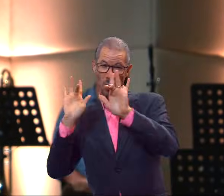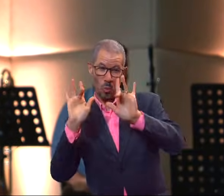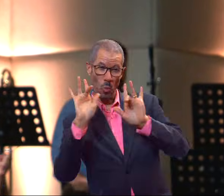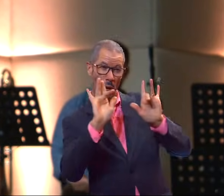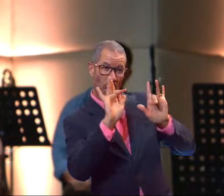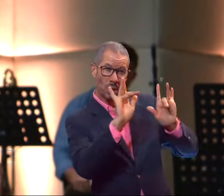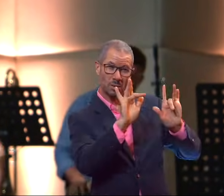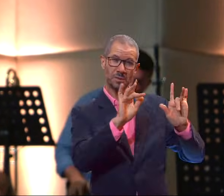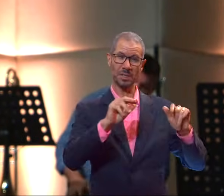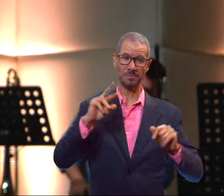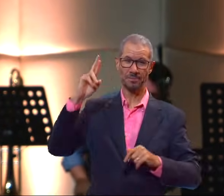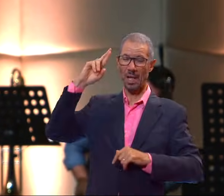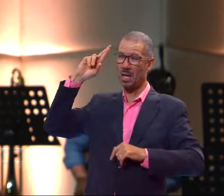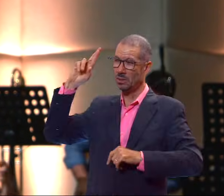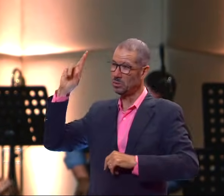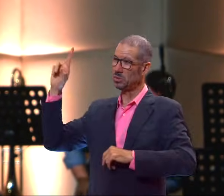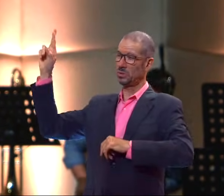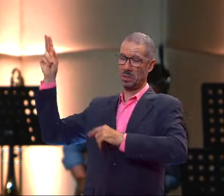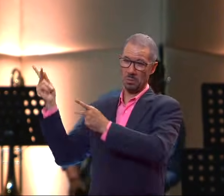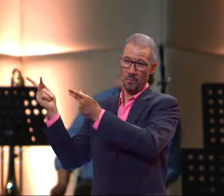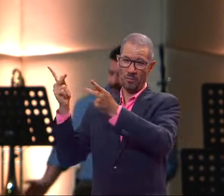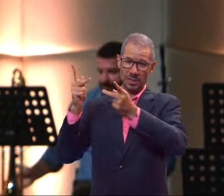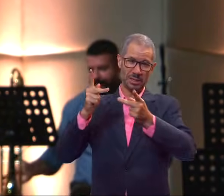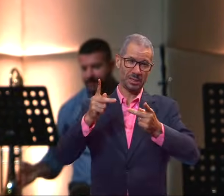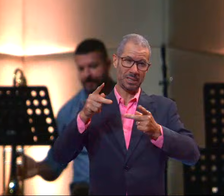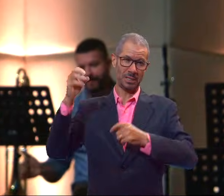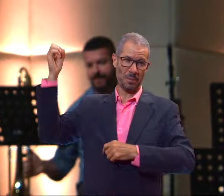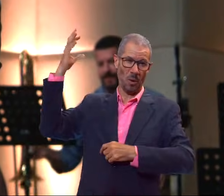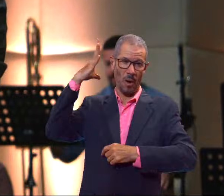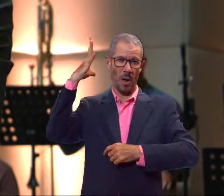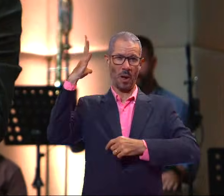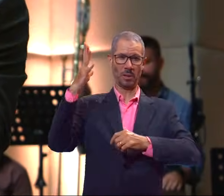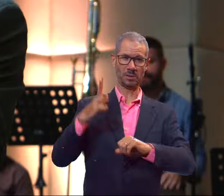de volta, que o Senhor os visite com graça.